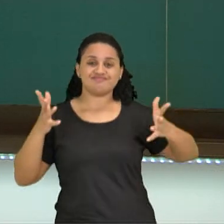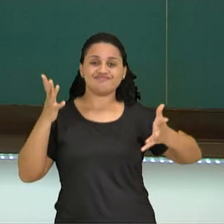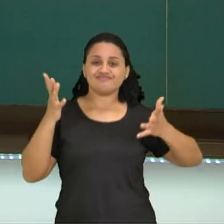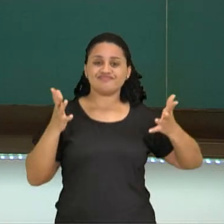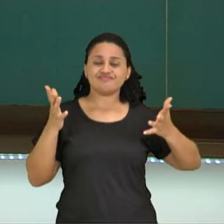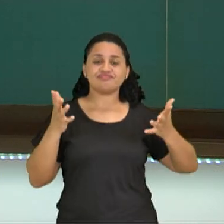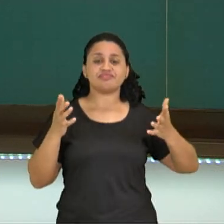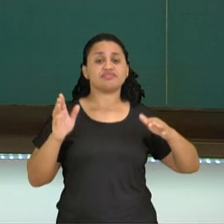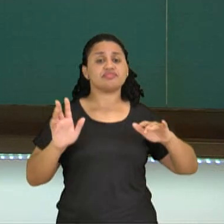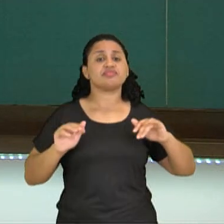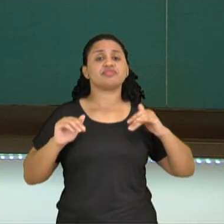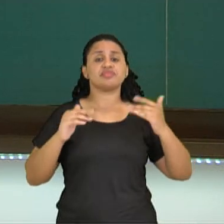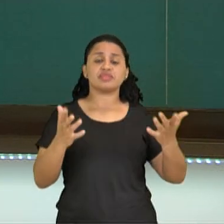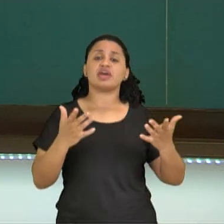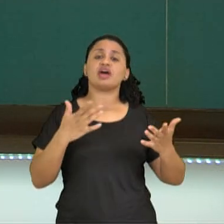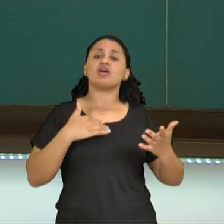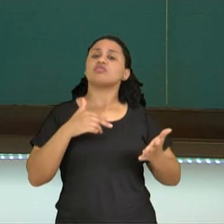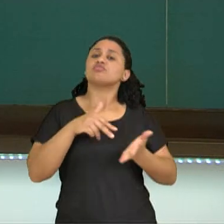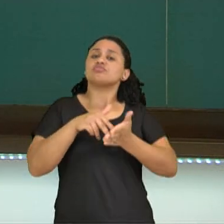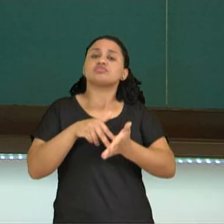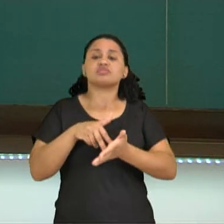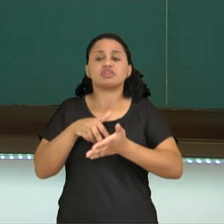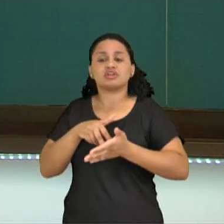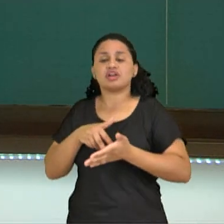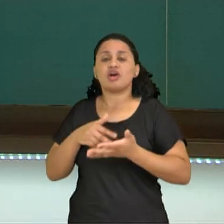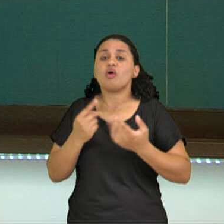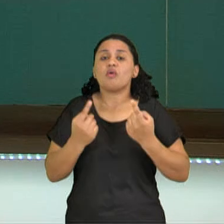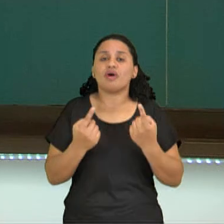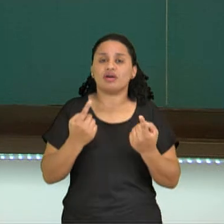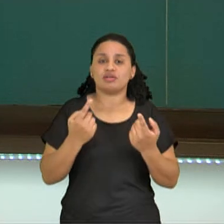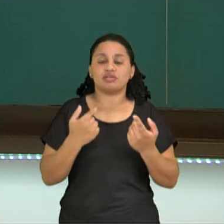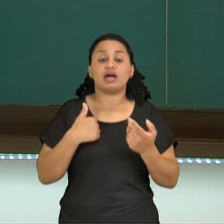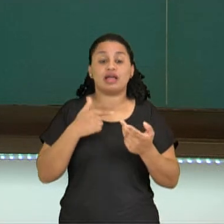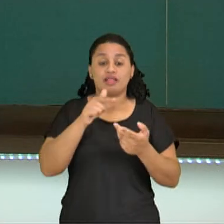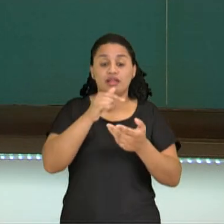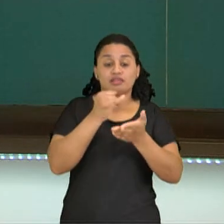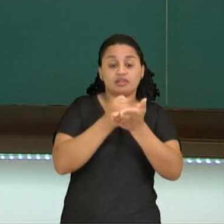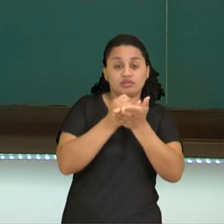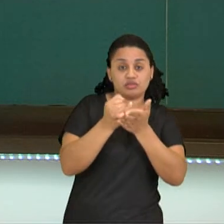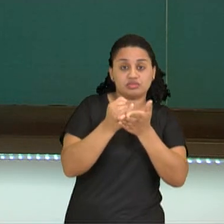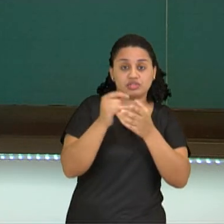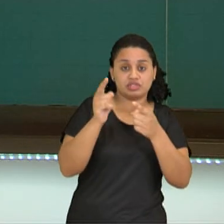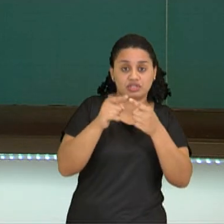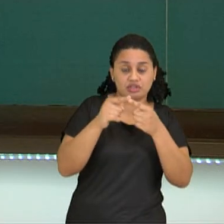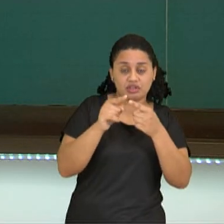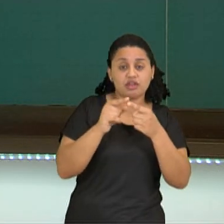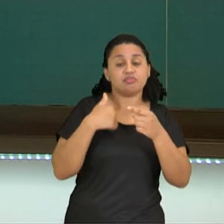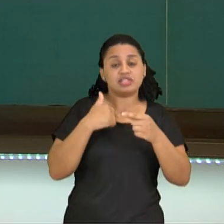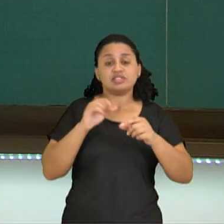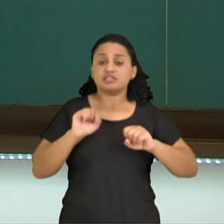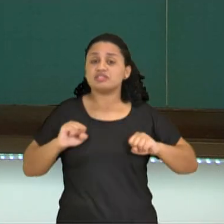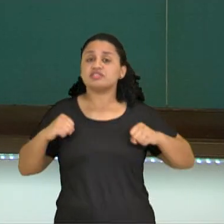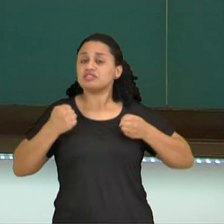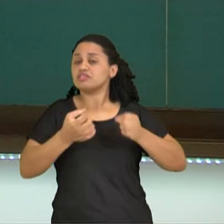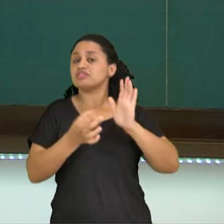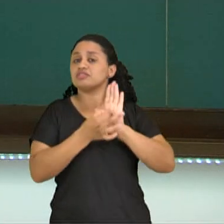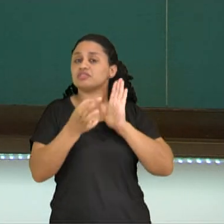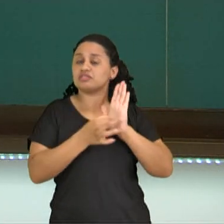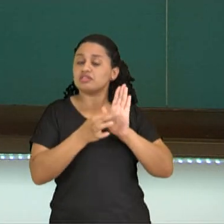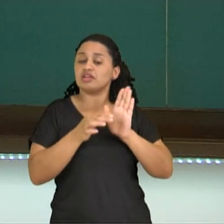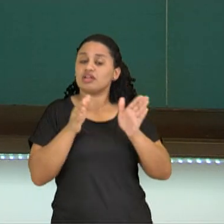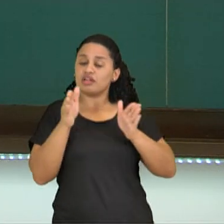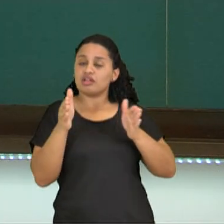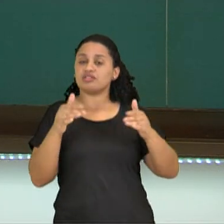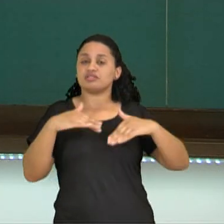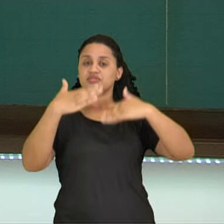tá? Então, com a posição assumida na introdução, deve ser defendida com argumentos no